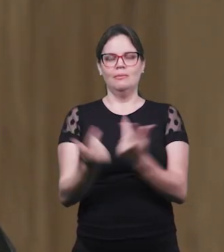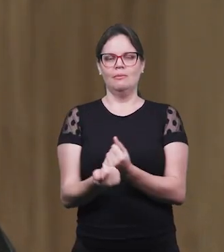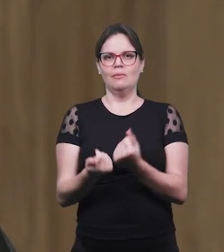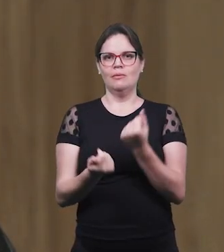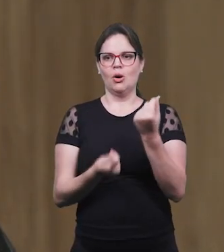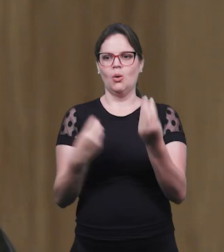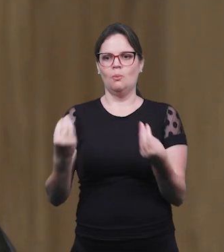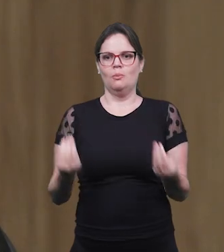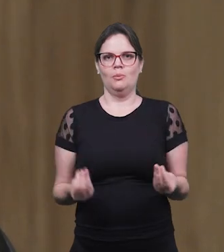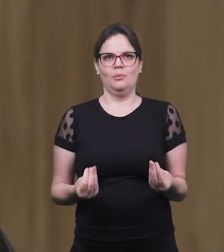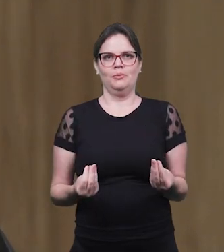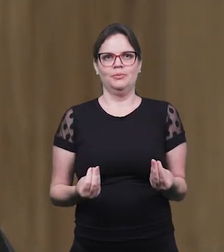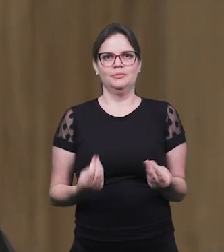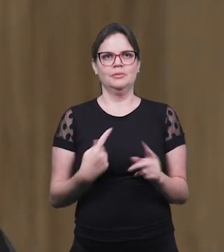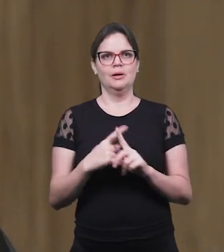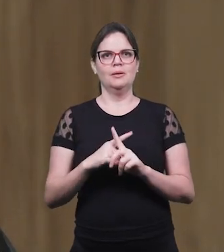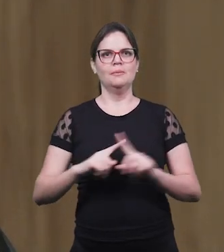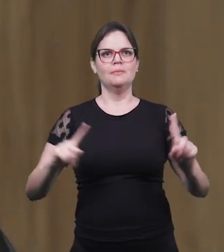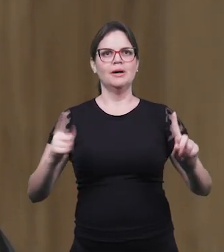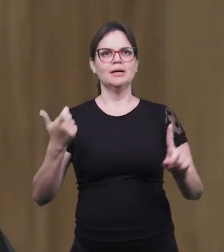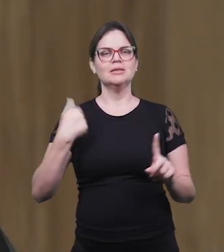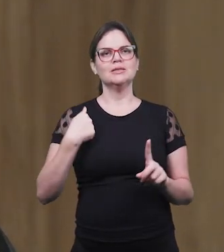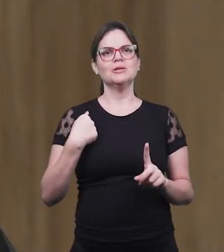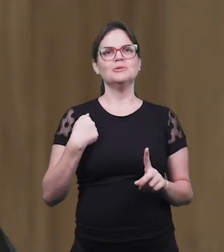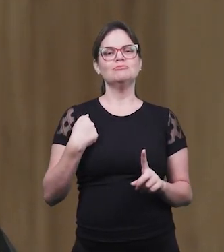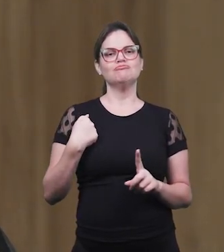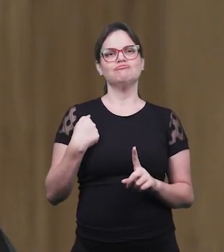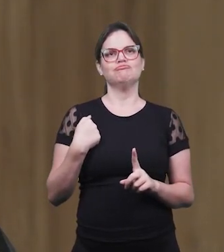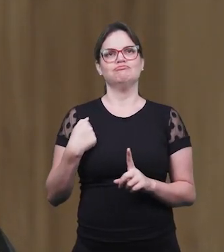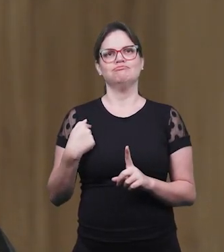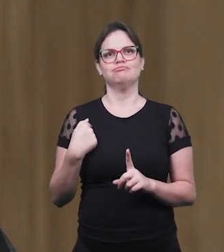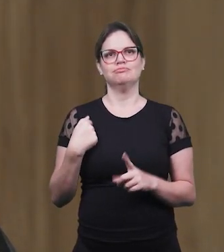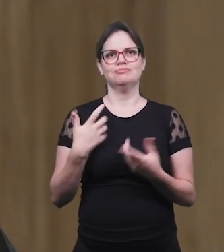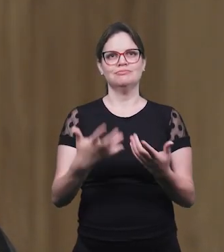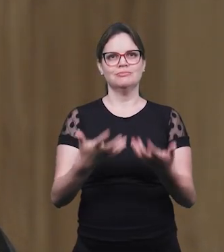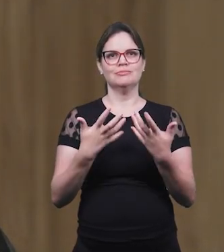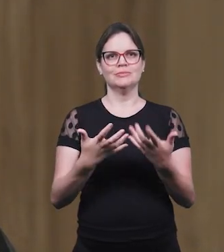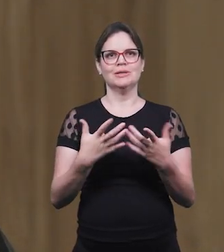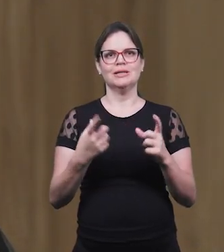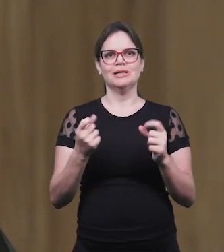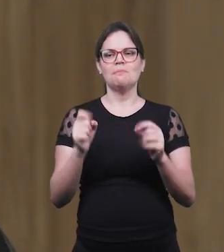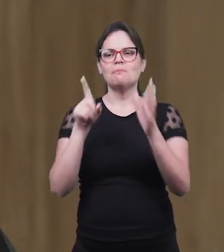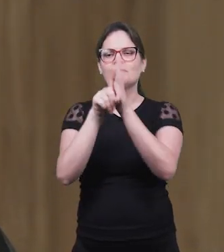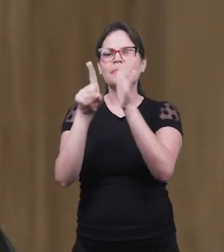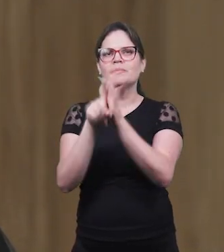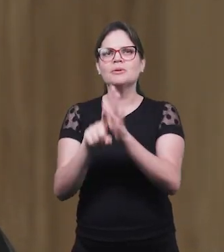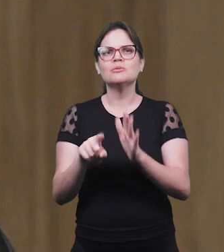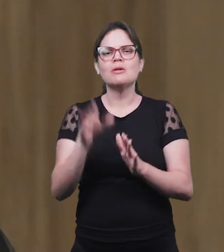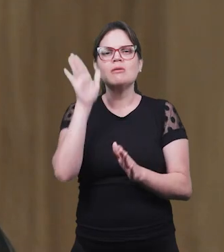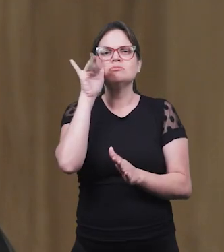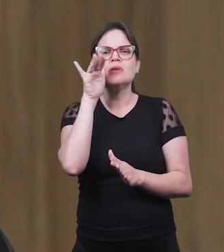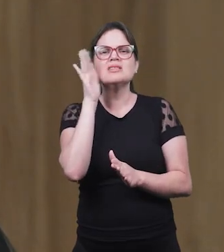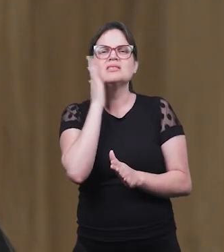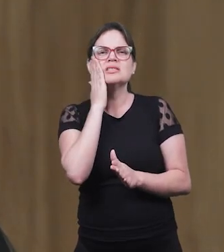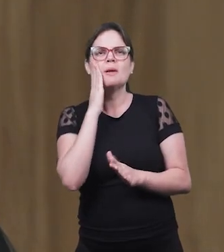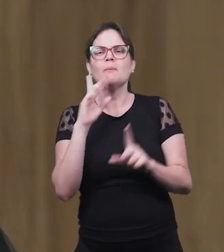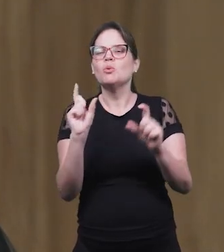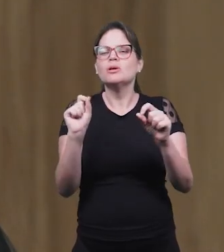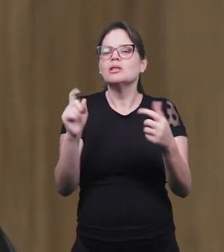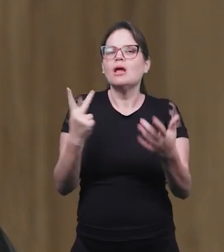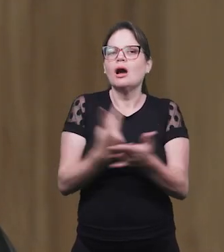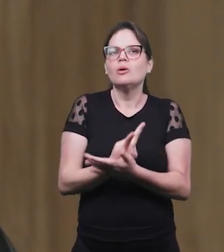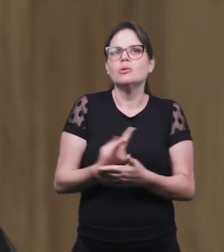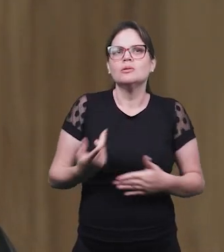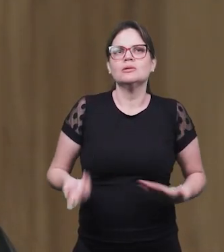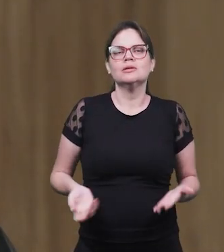maravilhada. Mas eu ainda tinha uma vontade assim de perguntar, né? Assim, saber o que era aquilo, o que estava